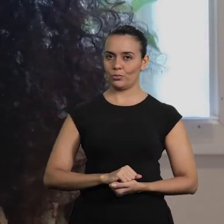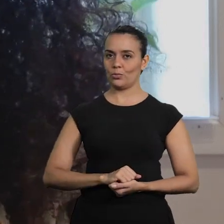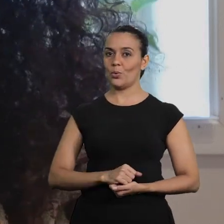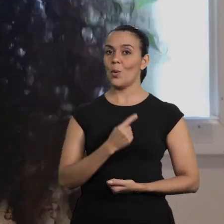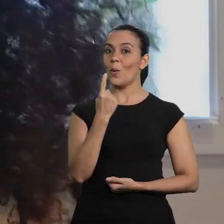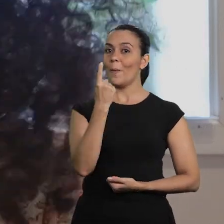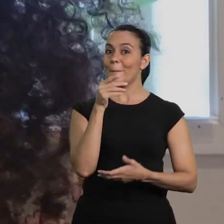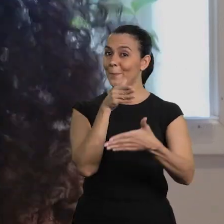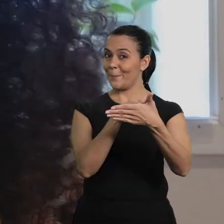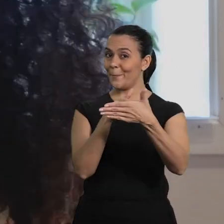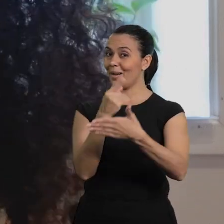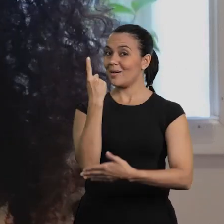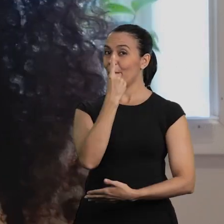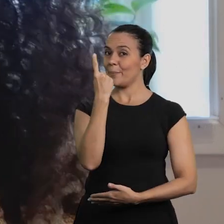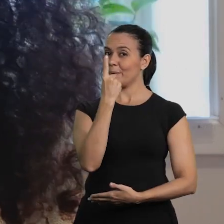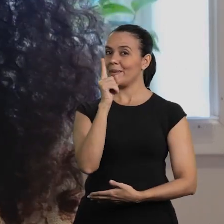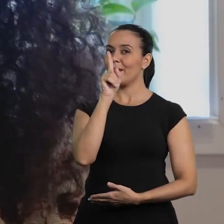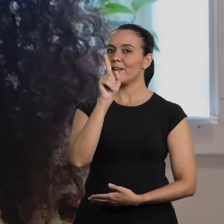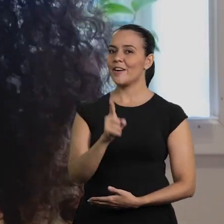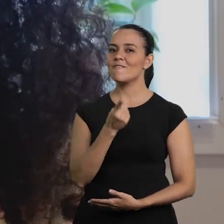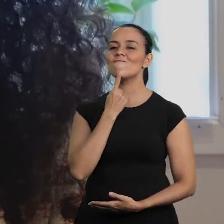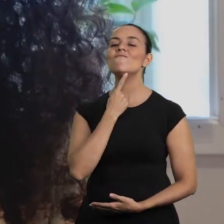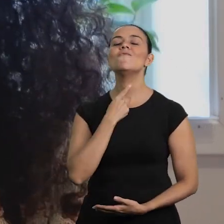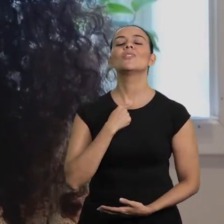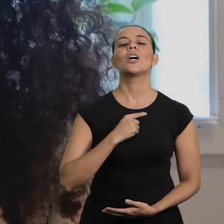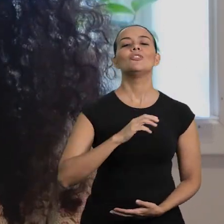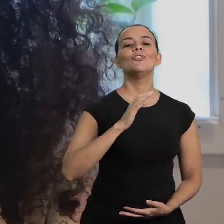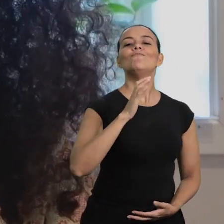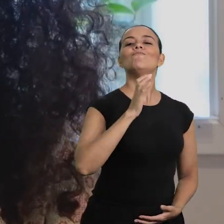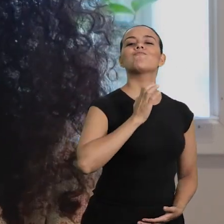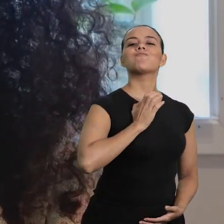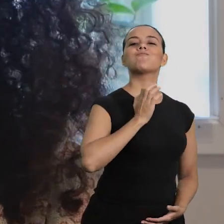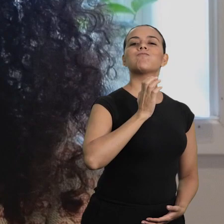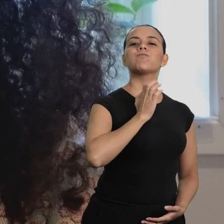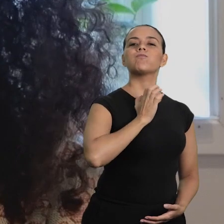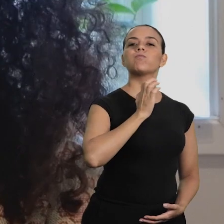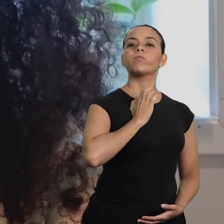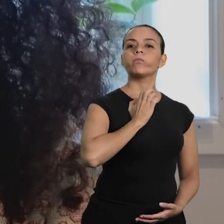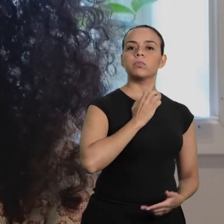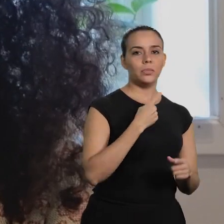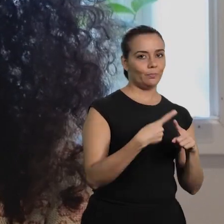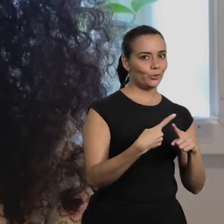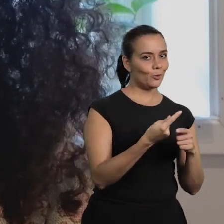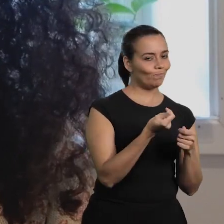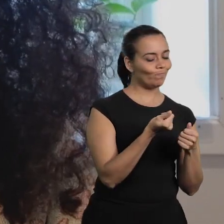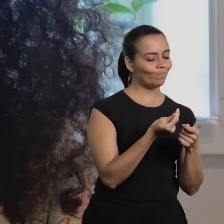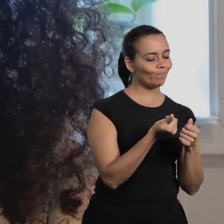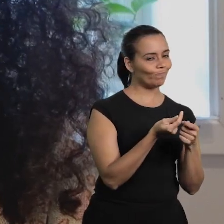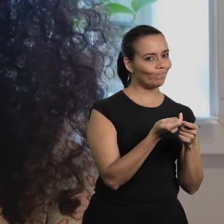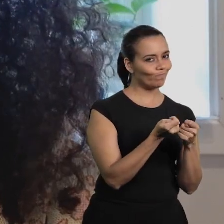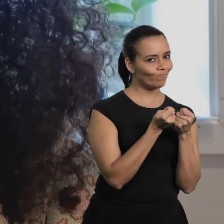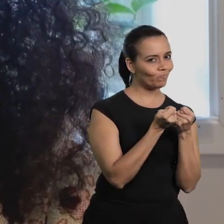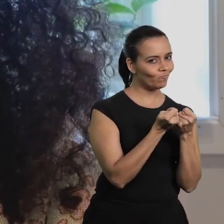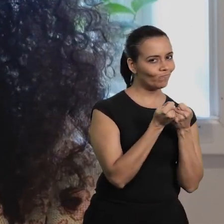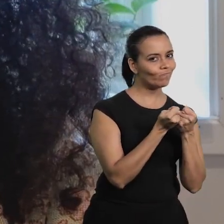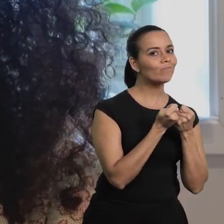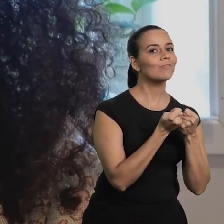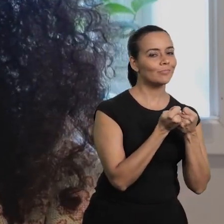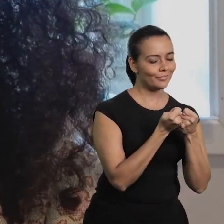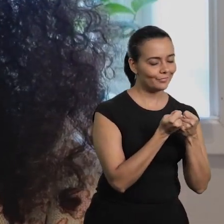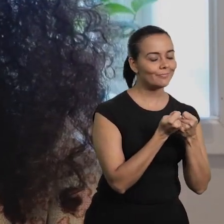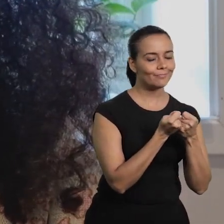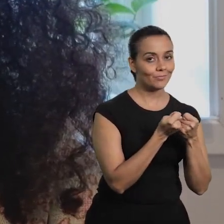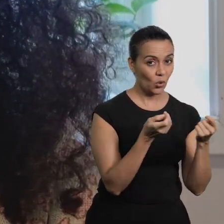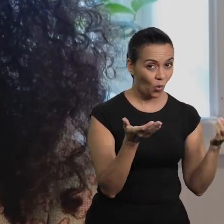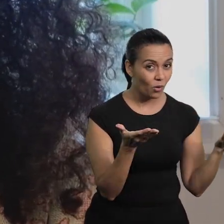primeira barreira, na minha opinião, é a ganância, né? É a ganância do setor financeiro. O setor